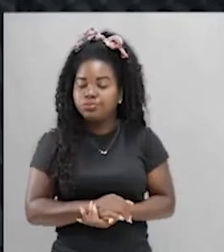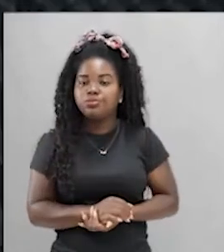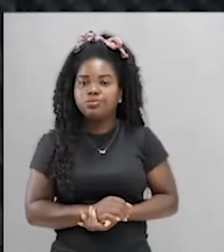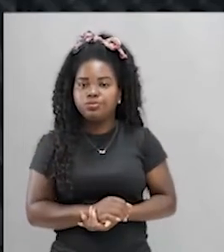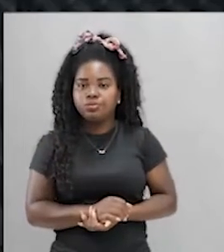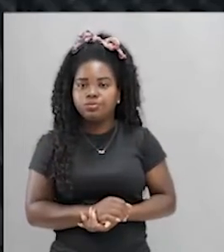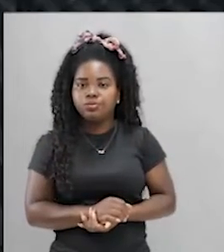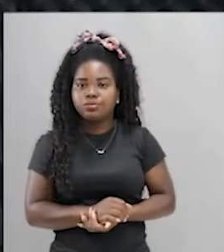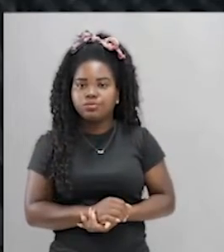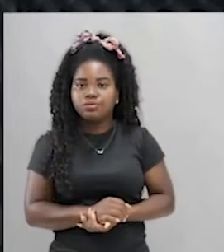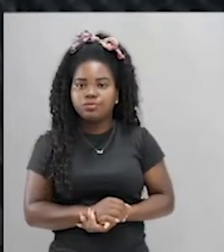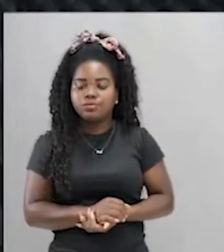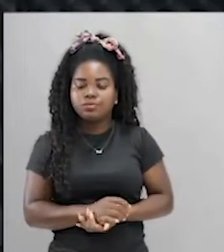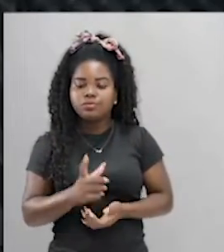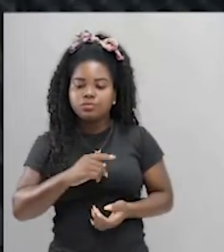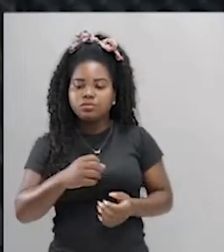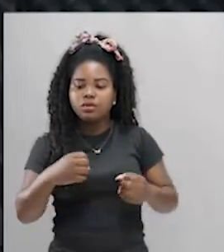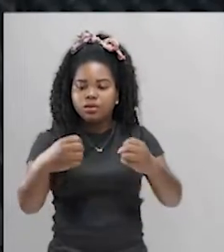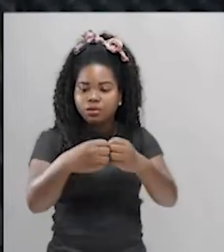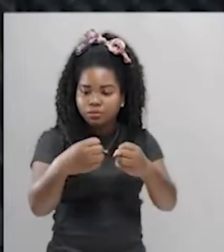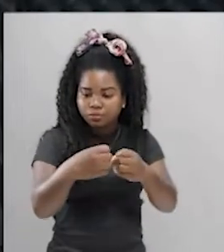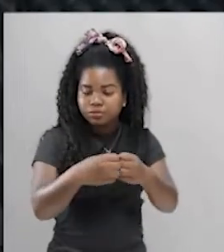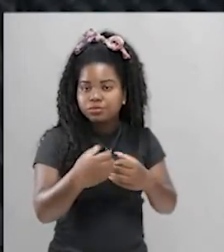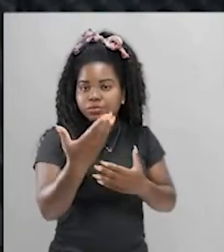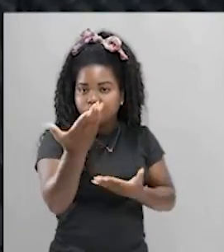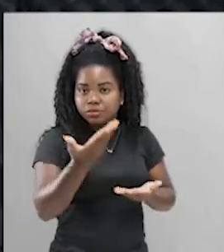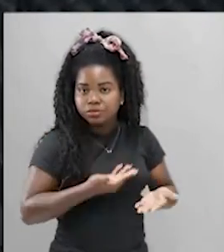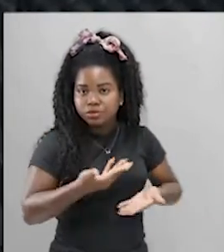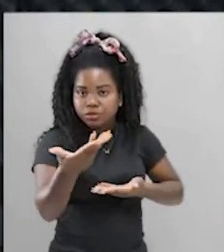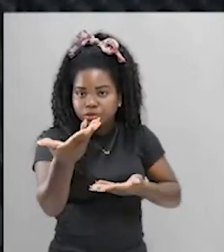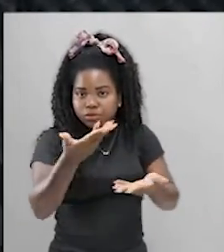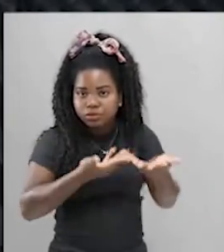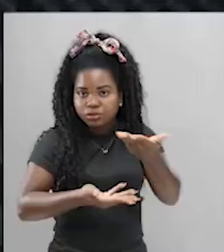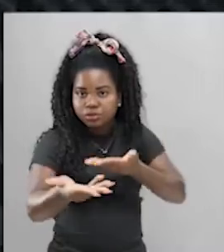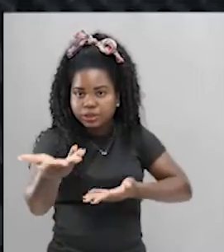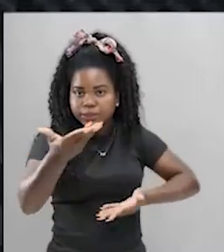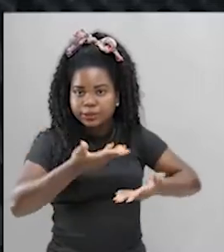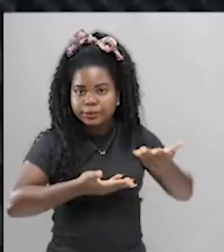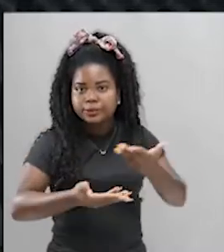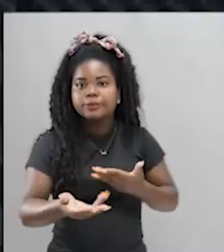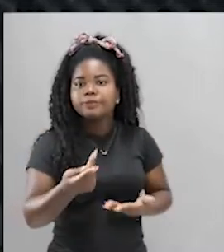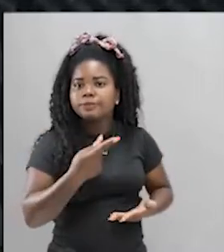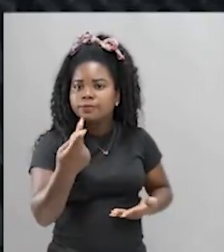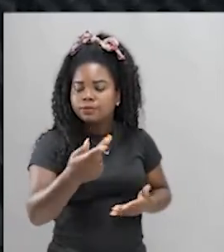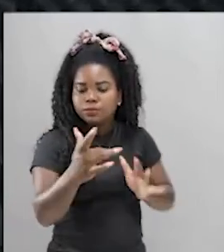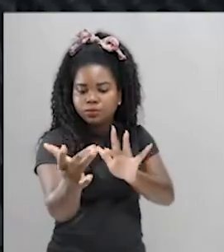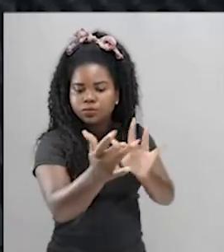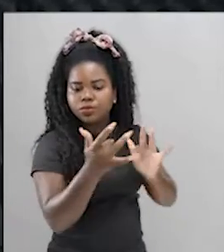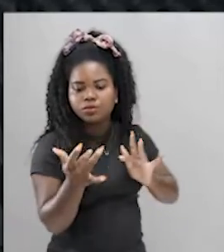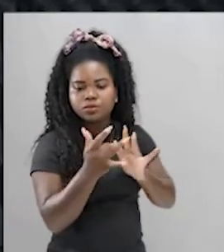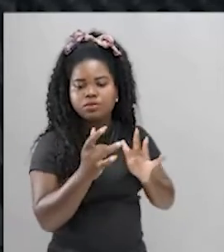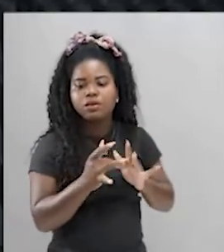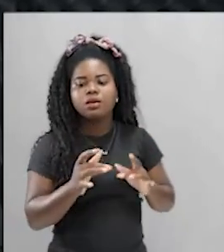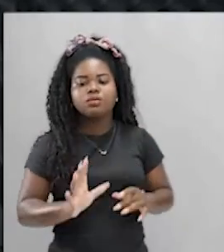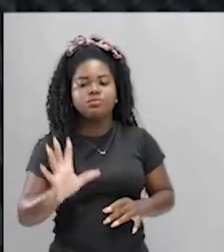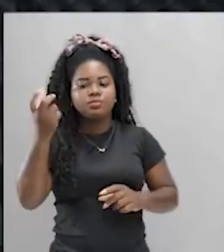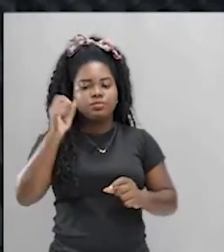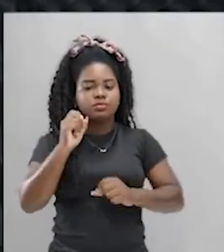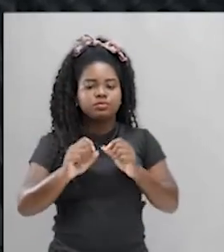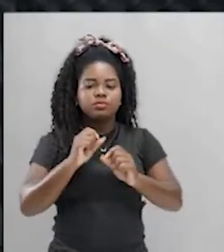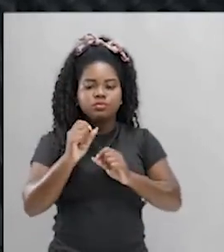iria até mais perto de vocês e voltaria para que a gente tivesse essa noção desse efeito de plateia